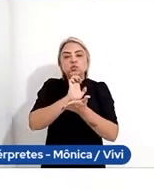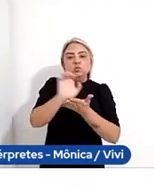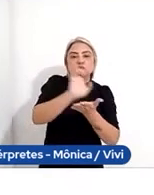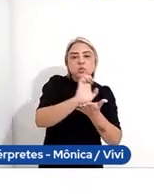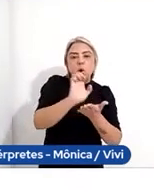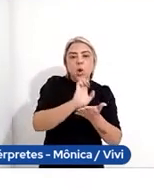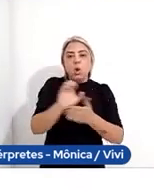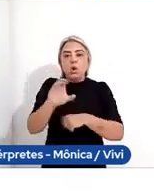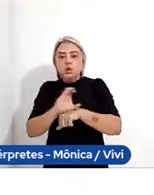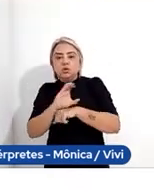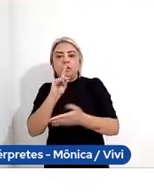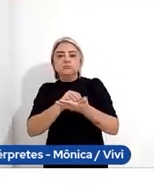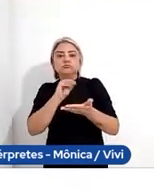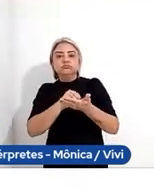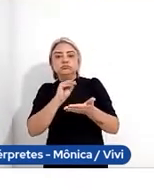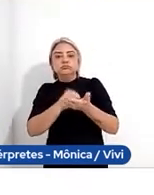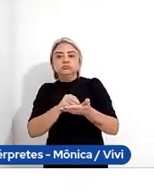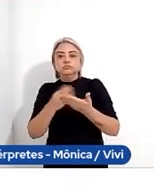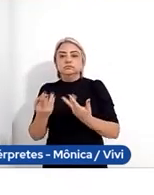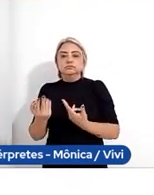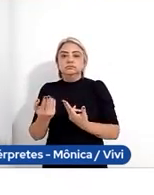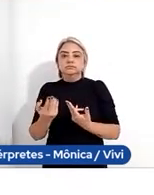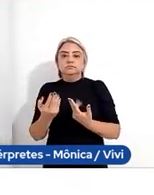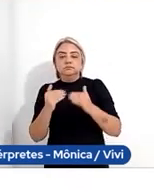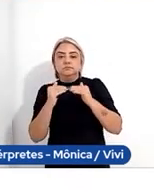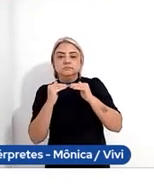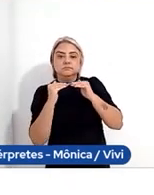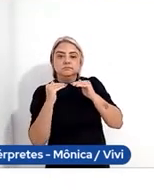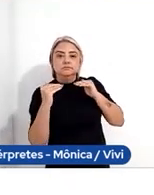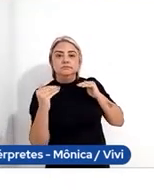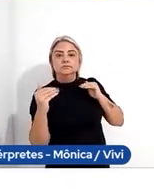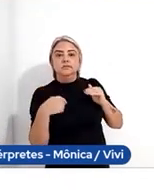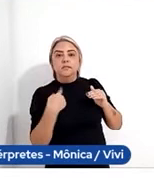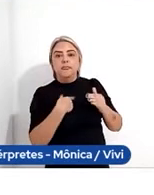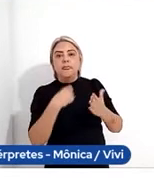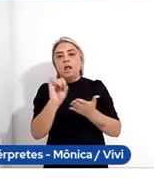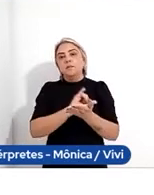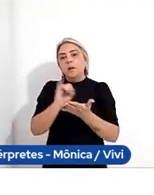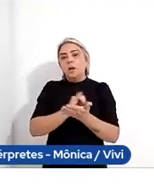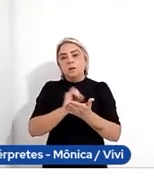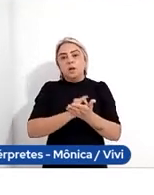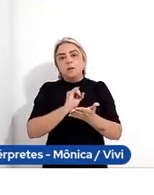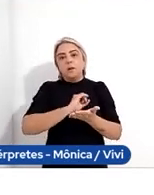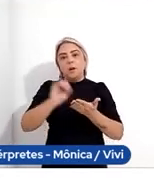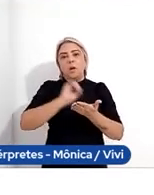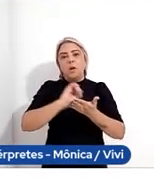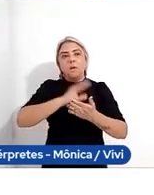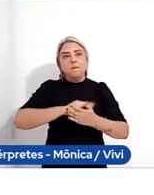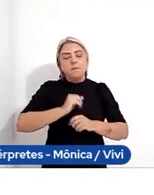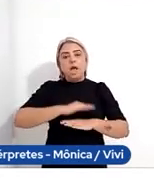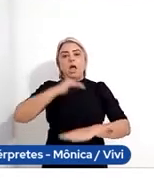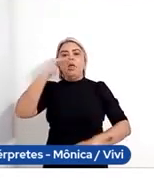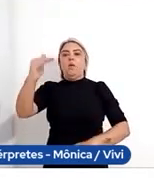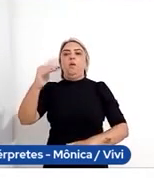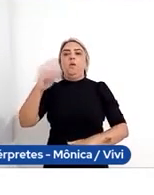nosso déficit, que é praticamente simétrico, né, às nossas importações, porque elas são muito maiores do que as exportações.